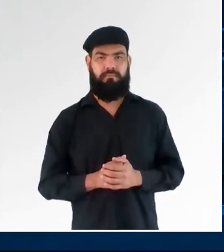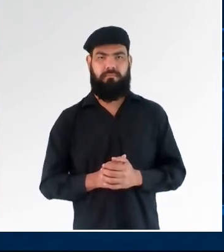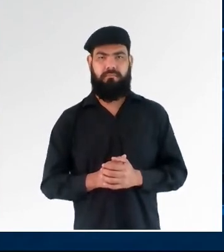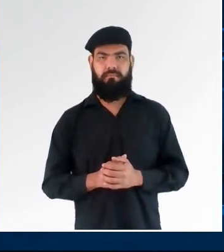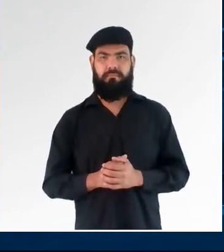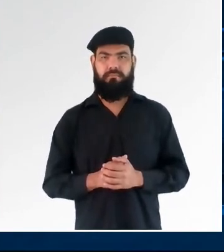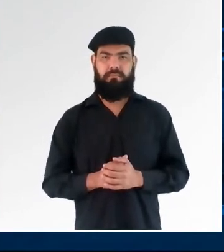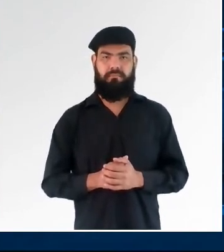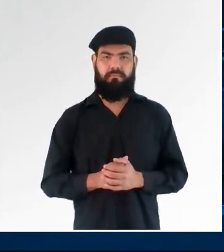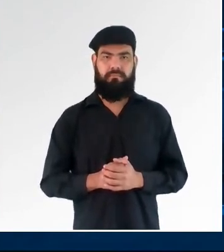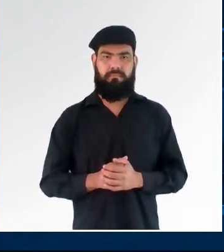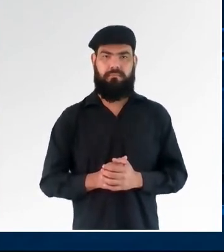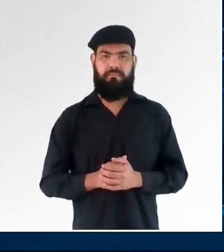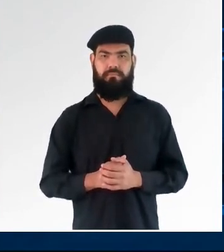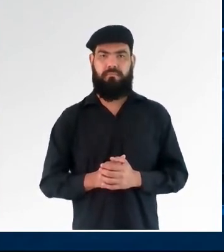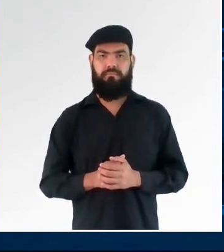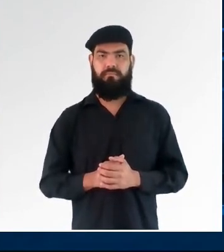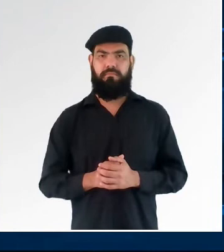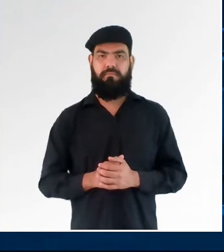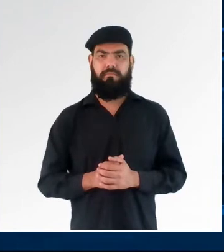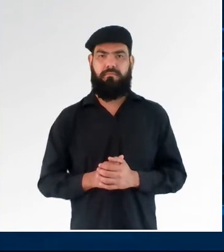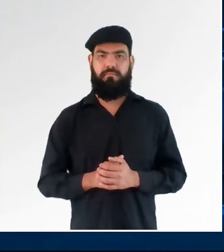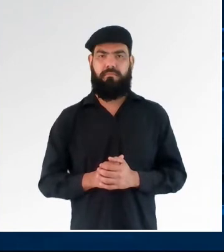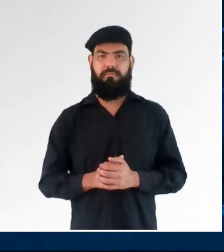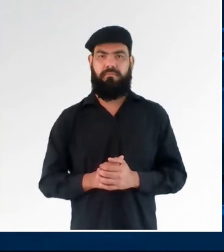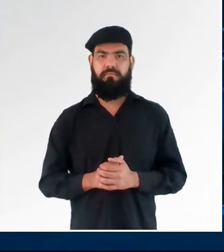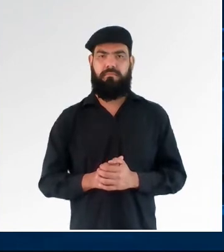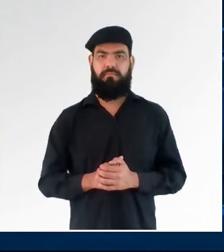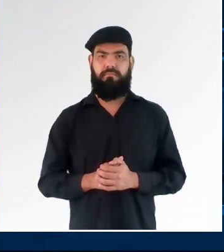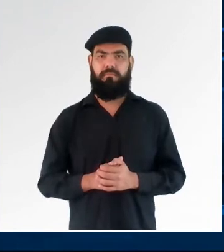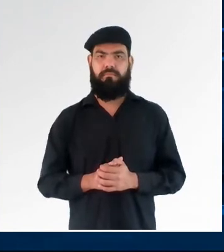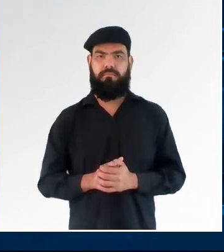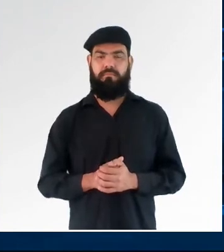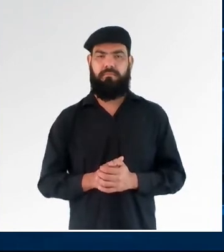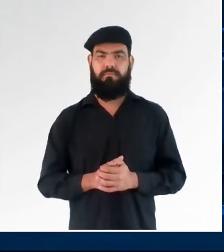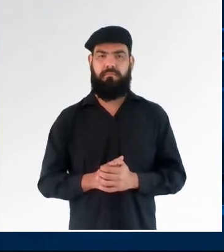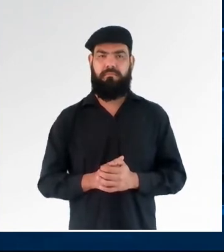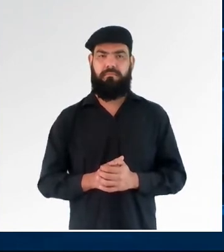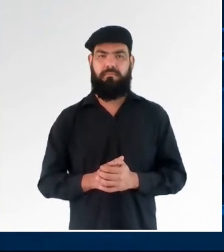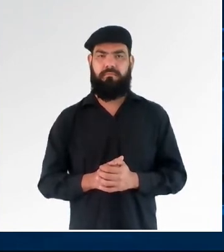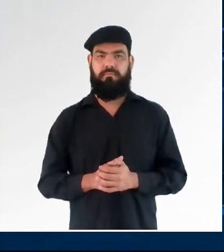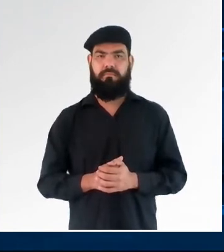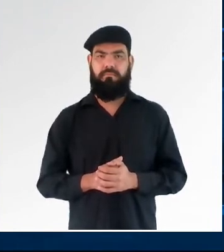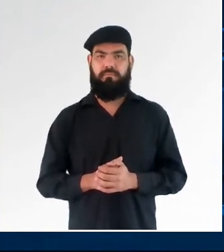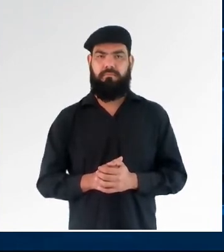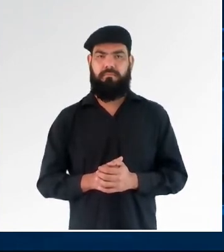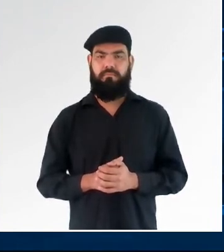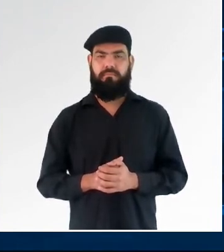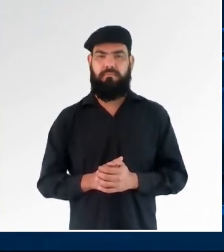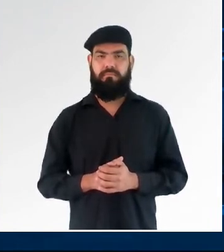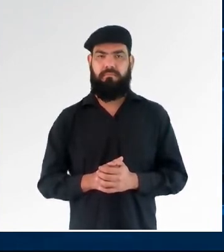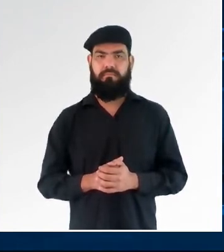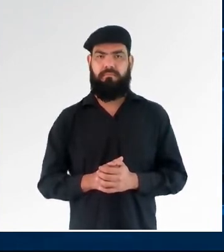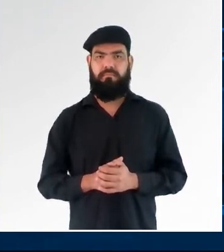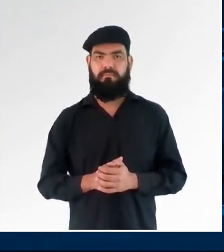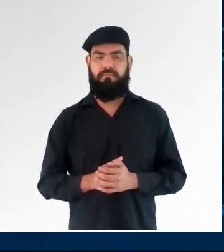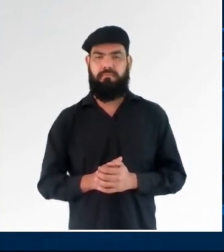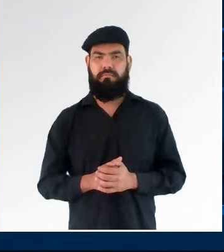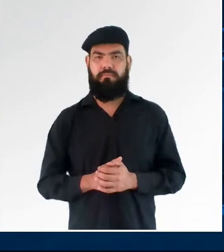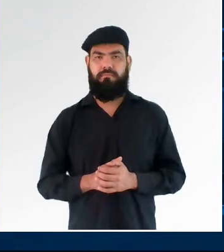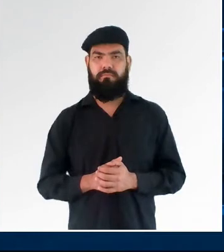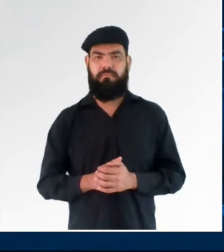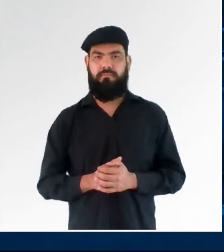no cinema, porém, Zack Snyder transformou o Rei dos Mares, antes loiro e esbelto, em